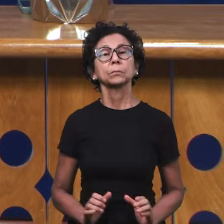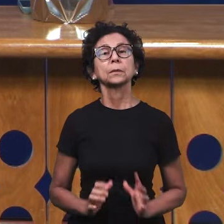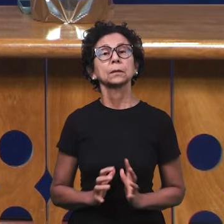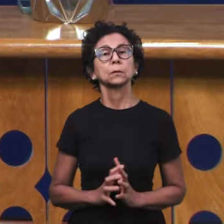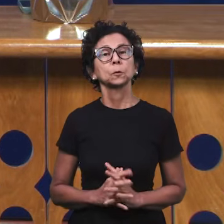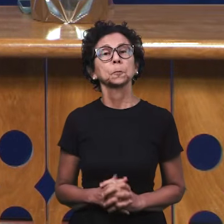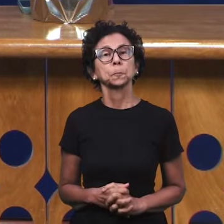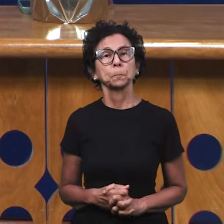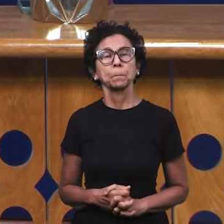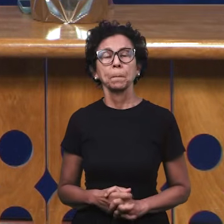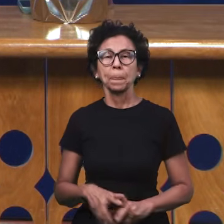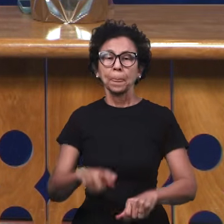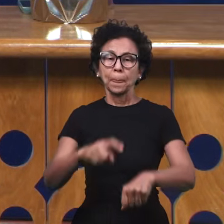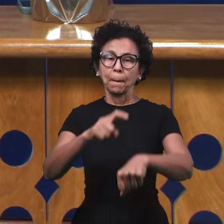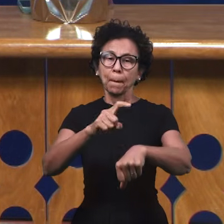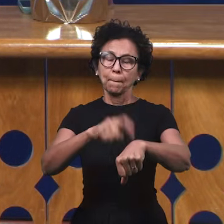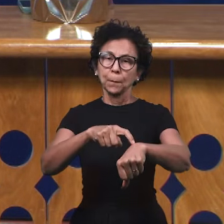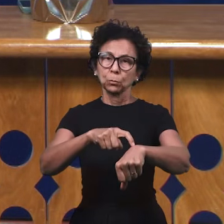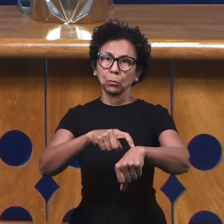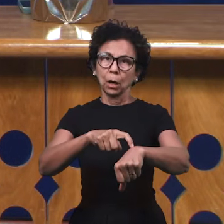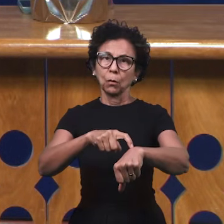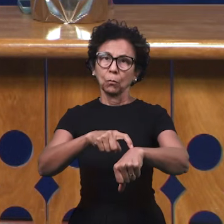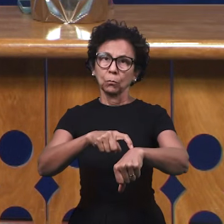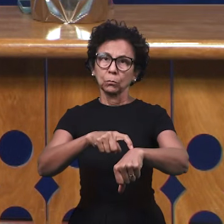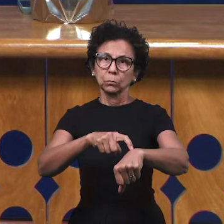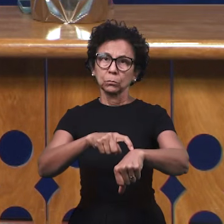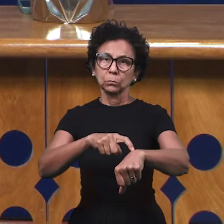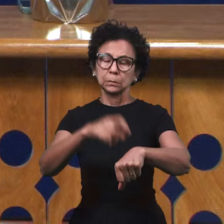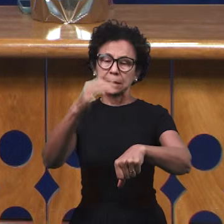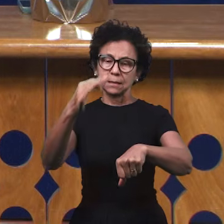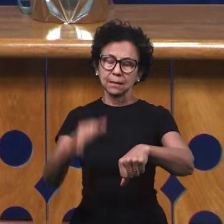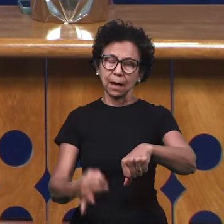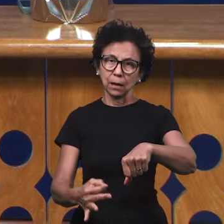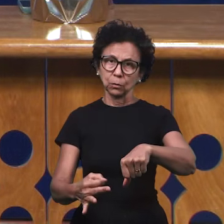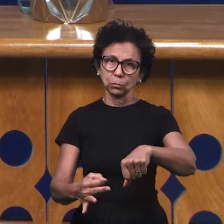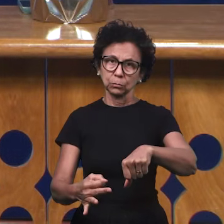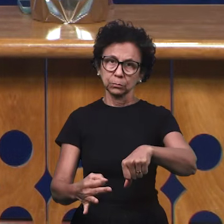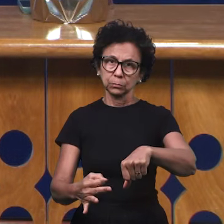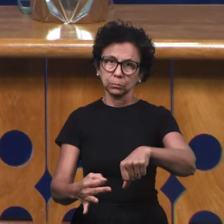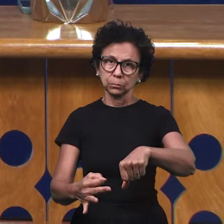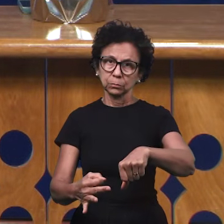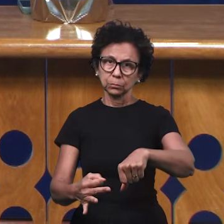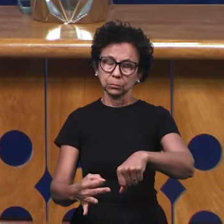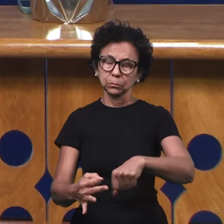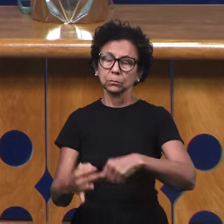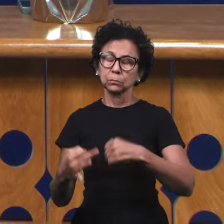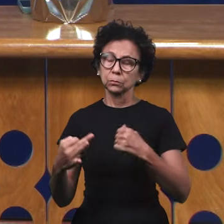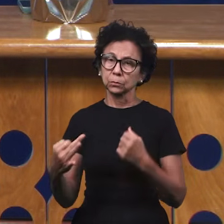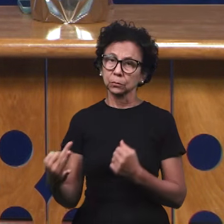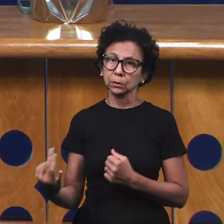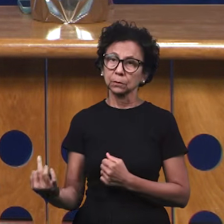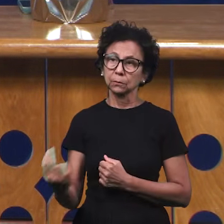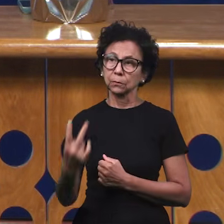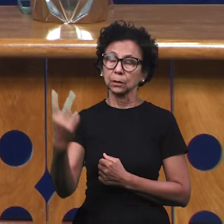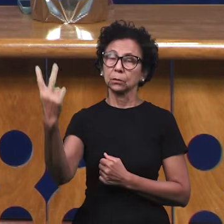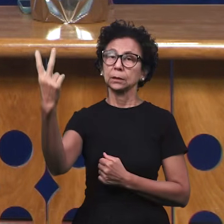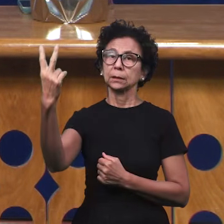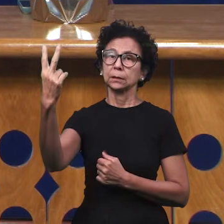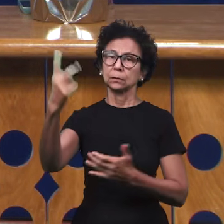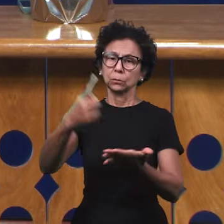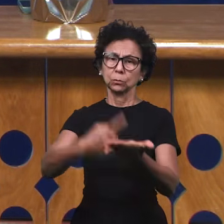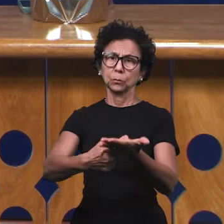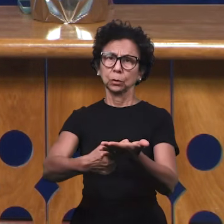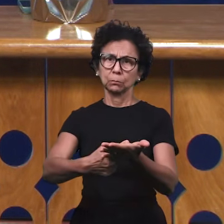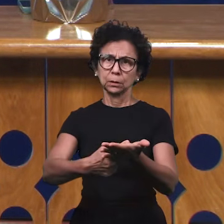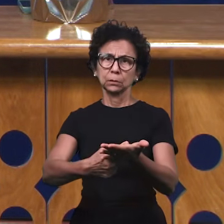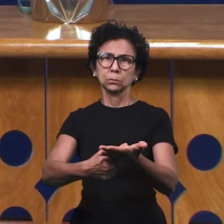é pontualidade. Quando você é pontual, você valoriza aquilo que você se dispôs a